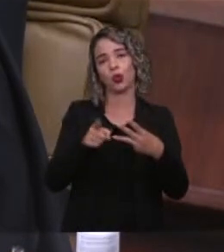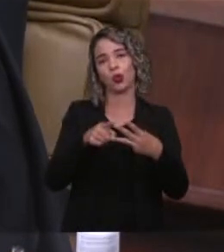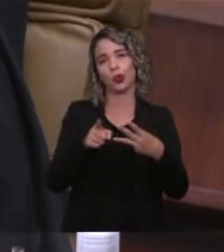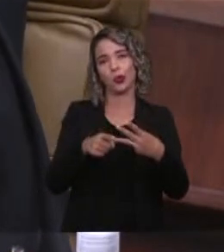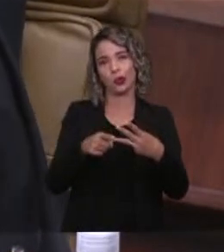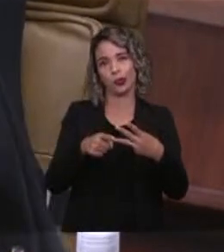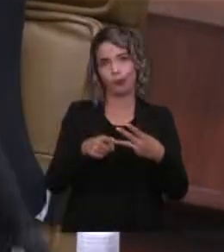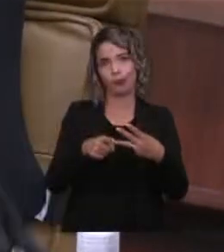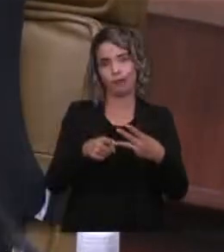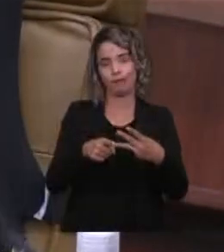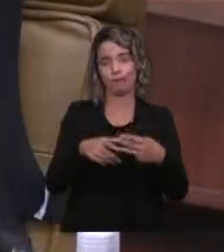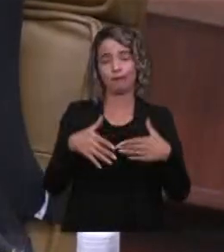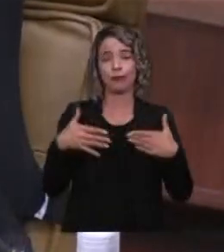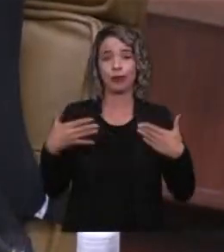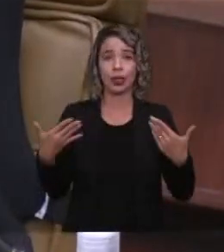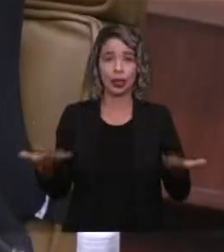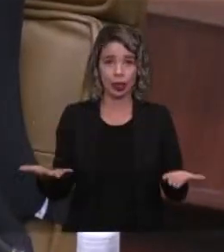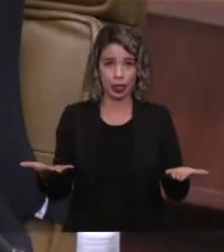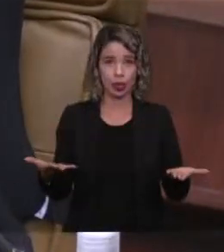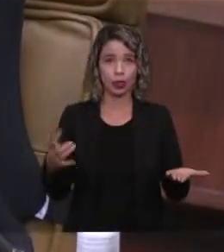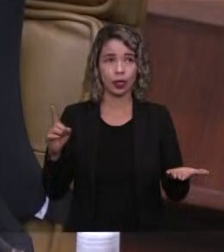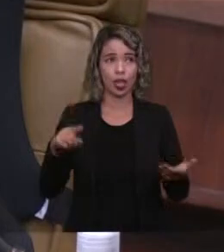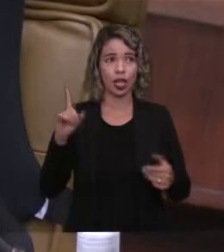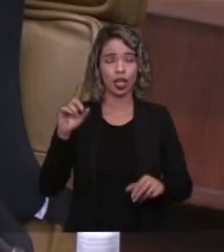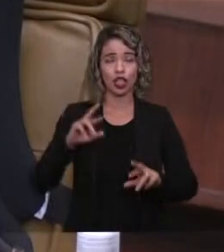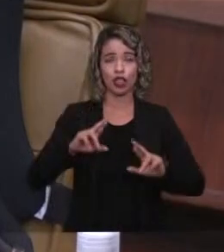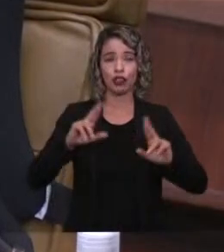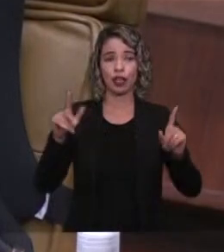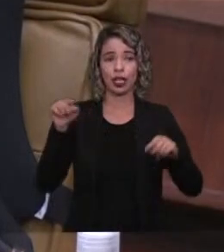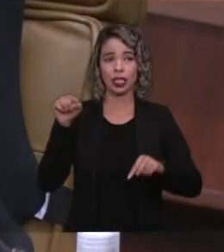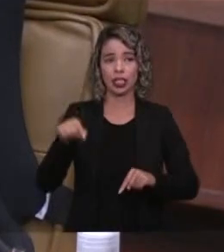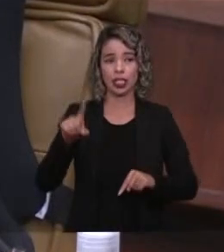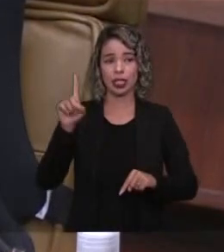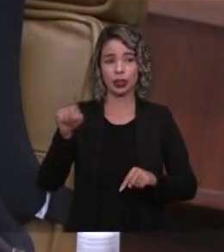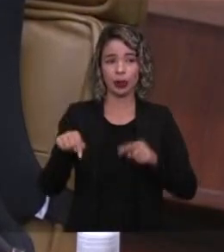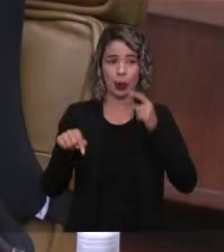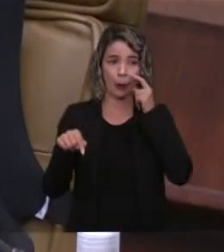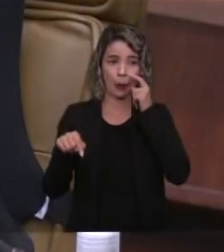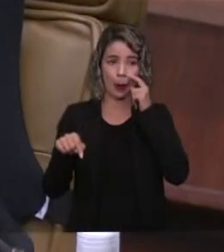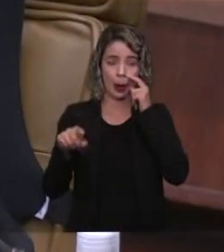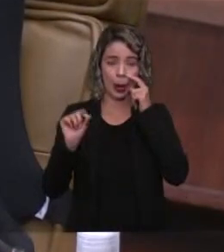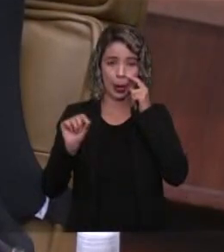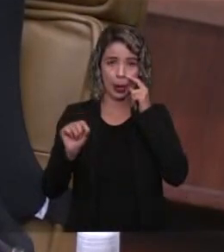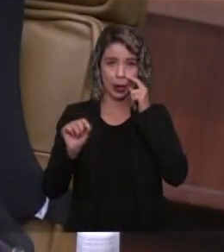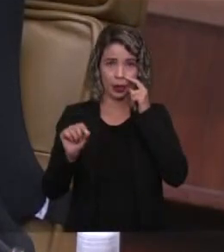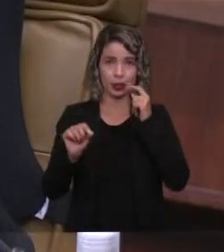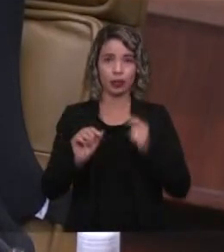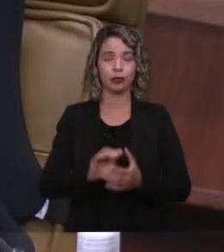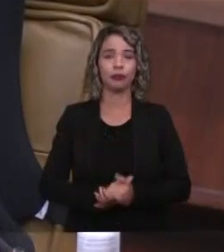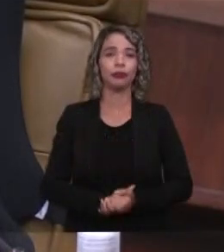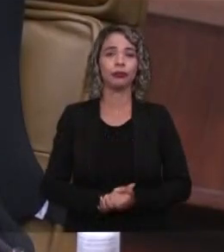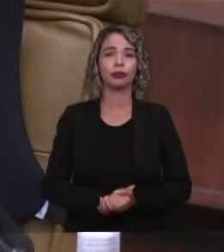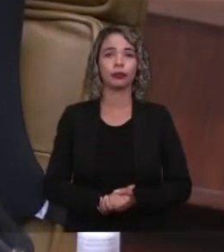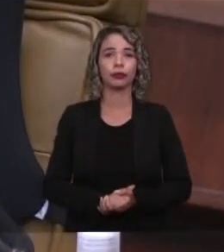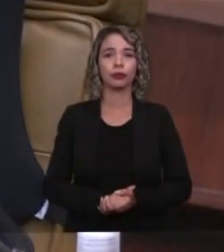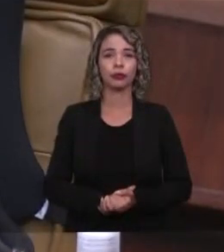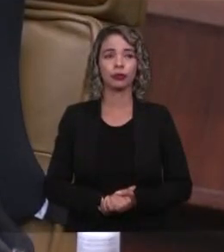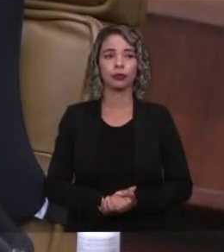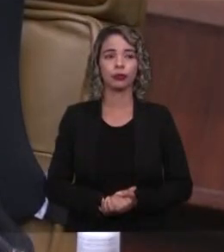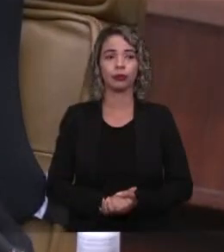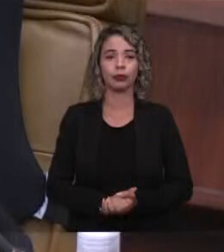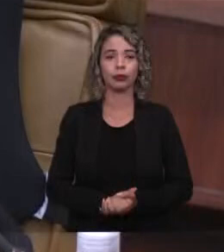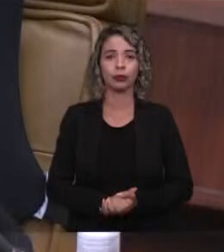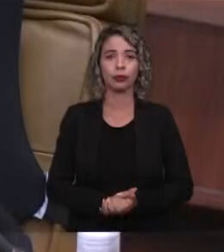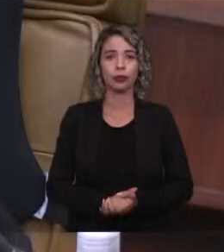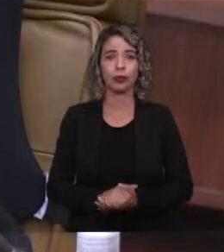condenações. Então, talvez a grande diferença nesse quesito seja os